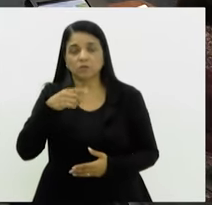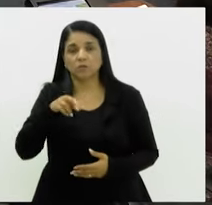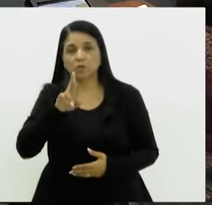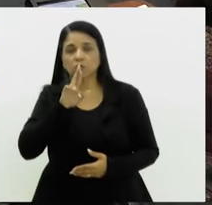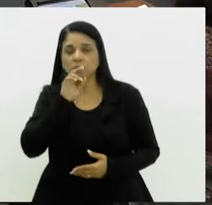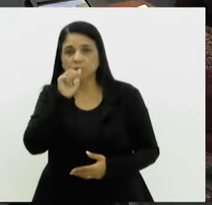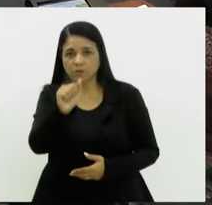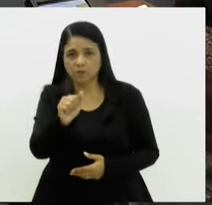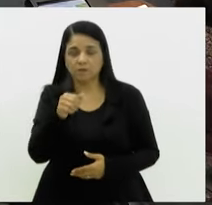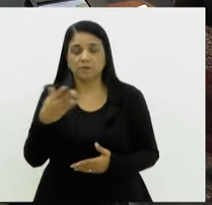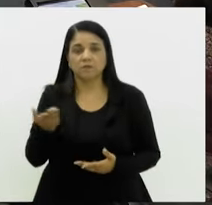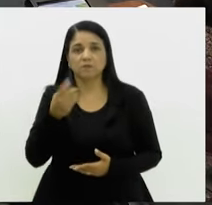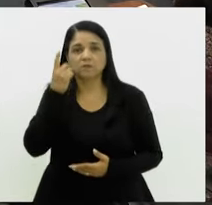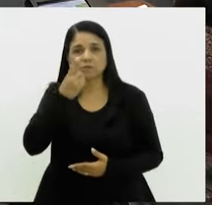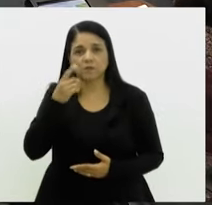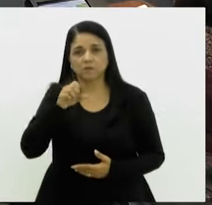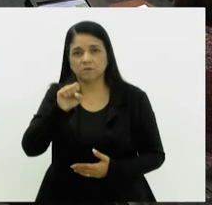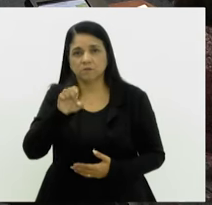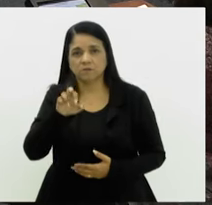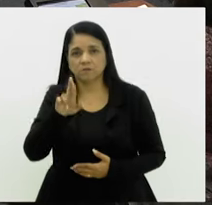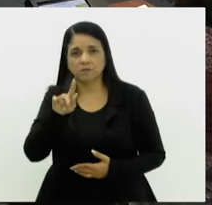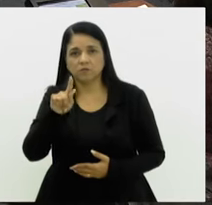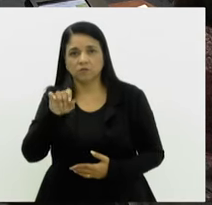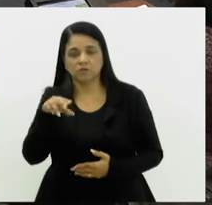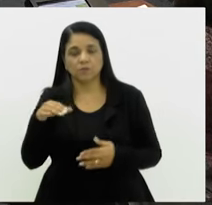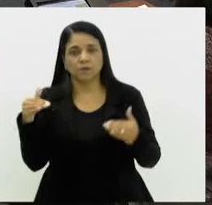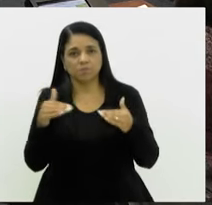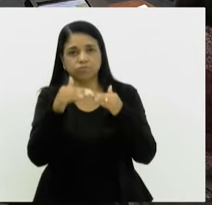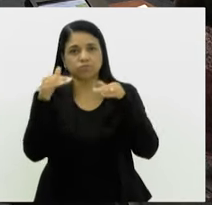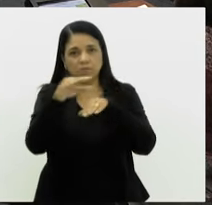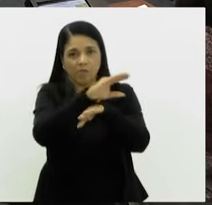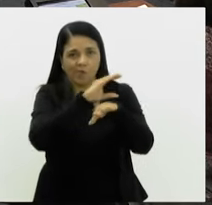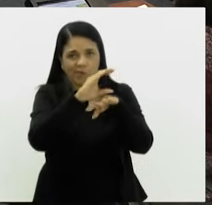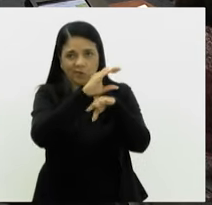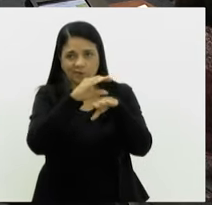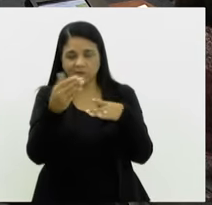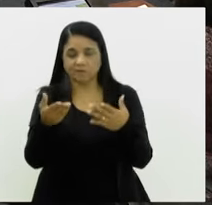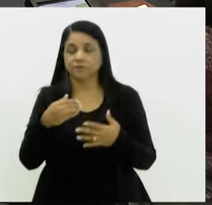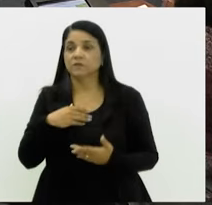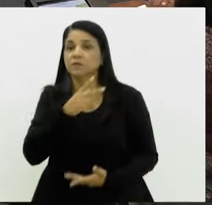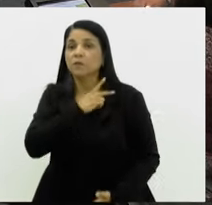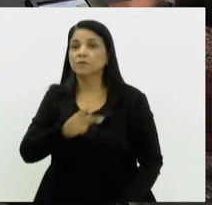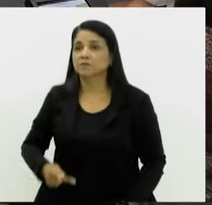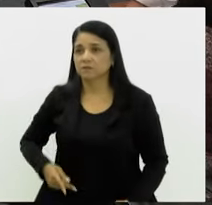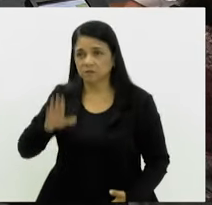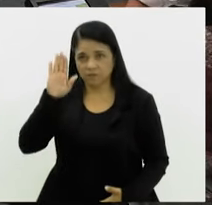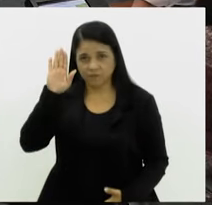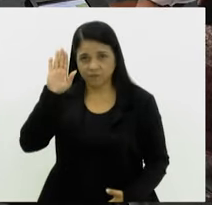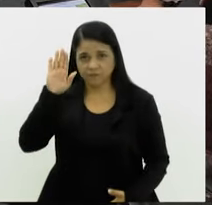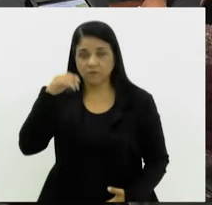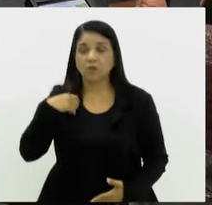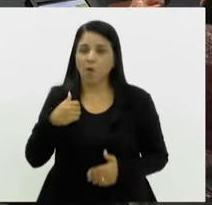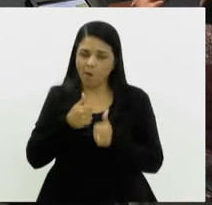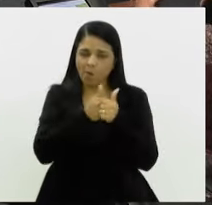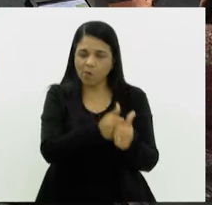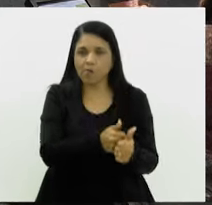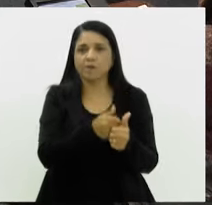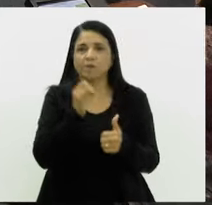Deputado doutor Serginho. Pela condicionalidade, senhora presidente. Senhora presidente. Pois não. Acompanha o relator.